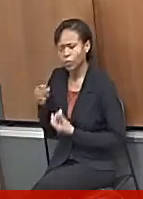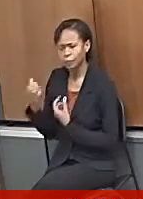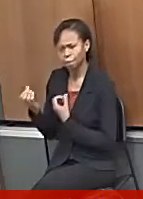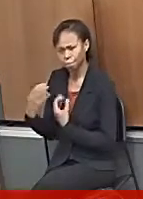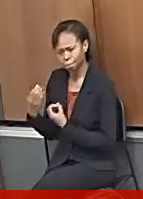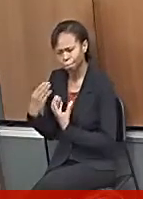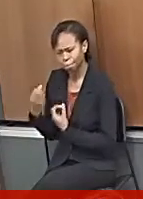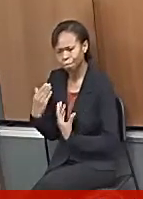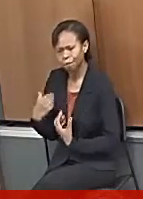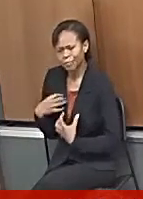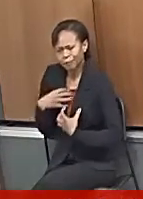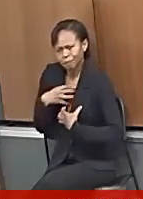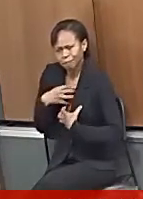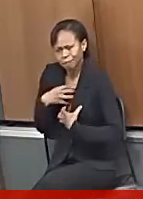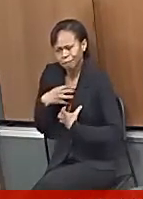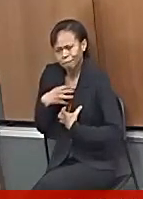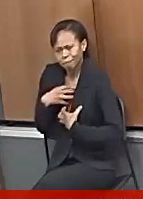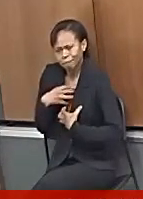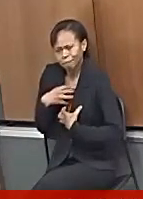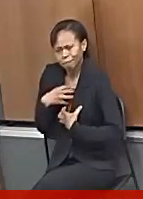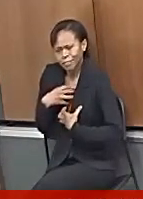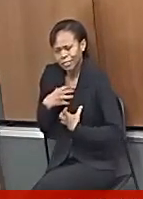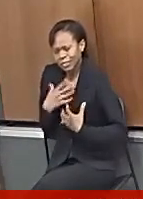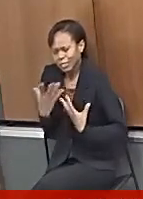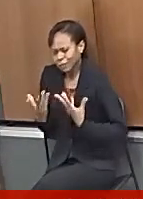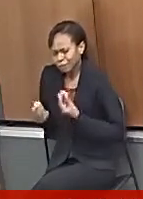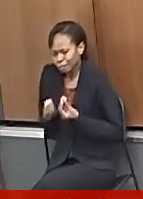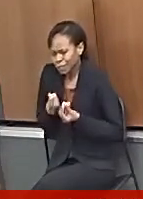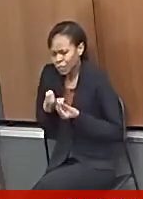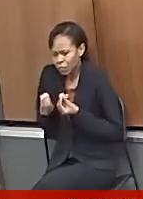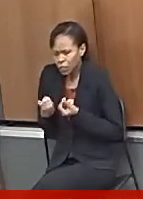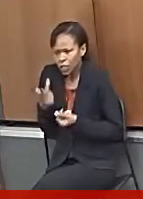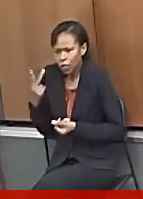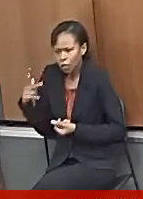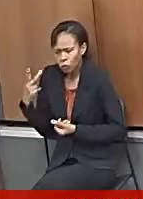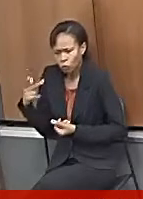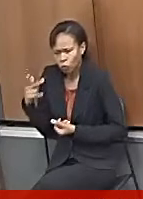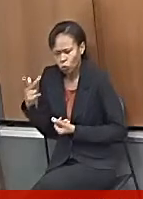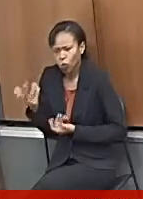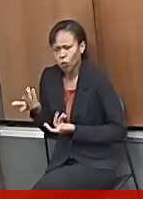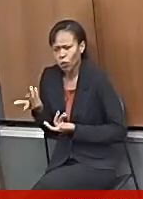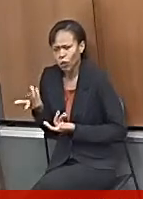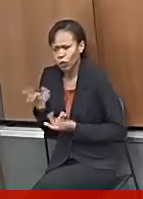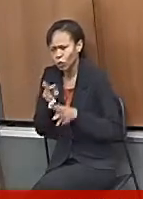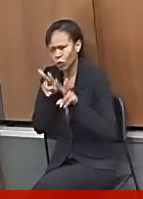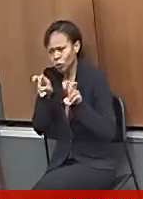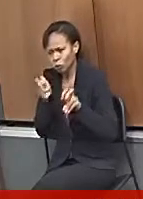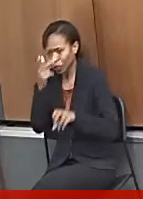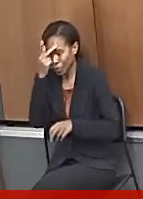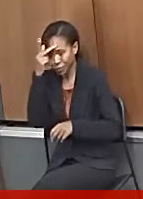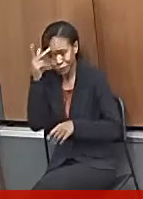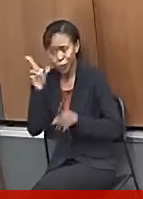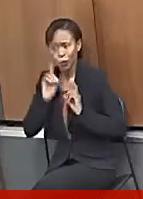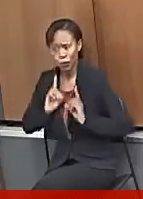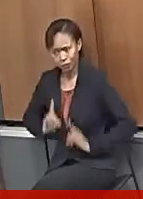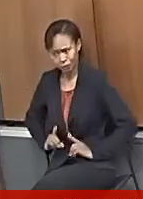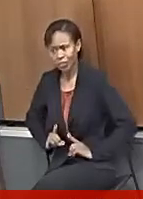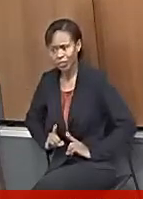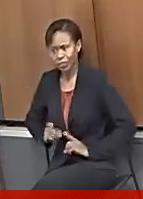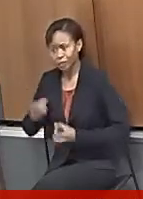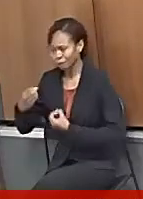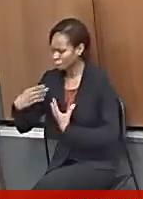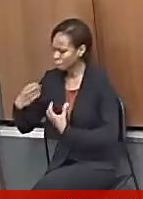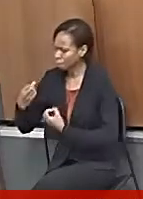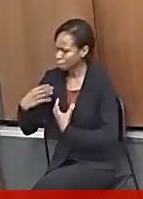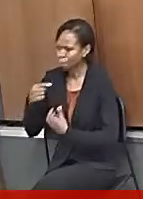me motiva muito a sensibilidade de vossa excelência para com as pessoas com deficiência insinou muito